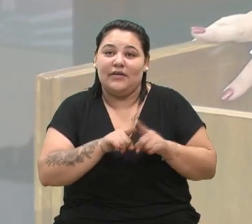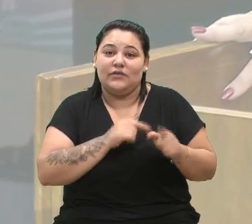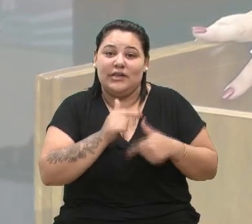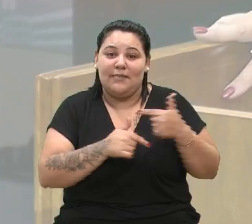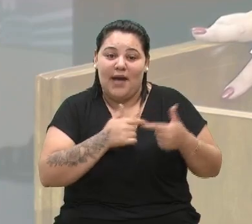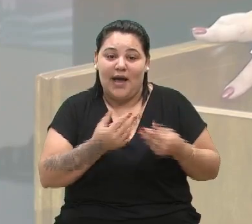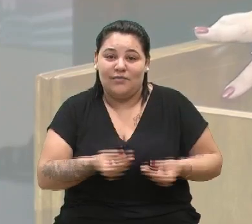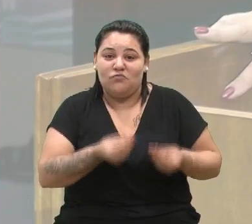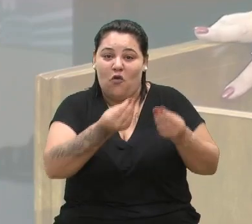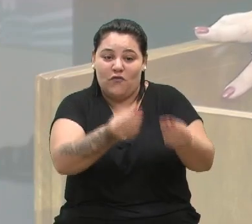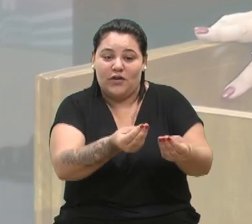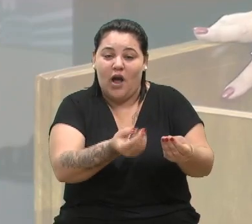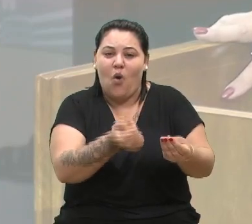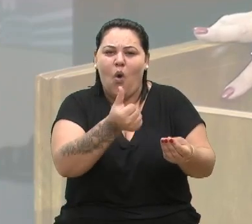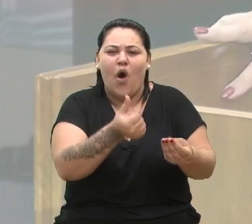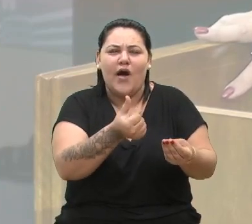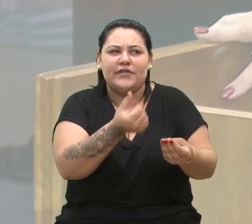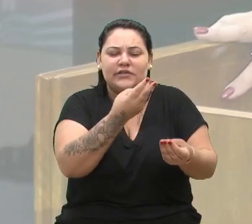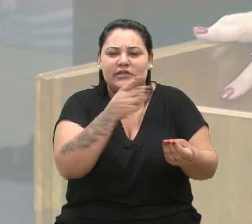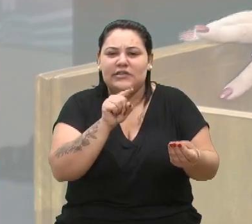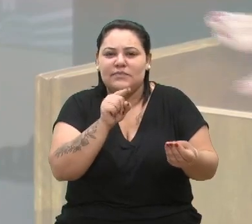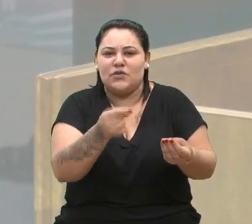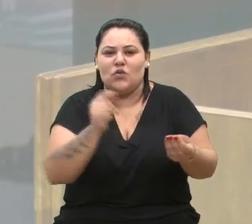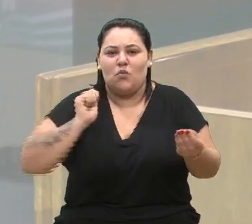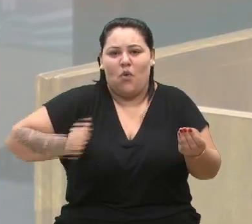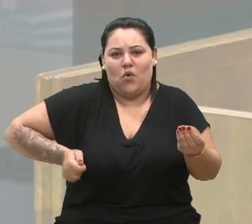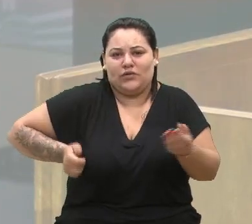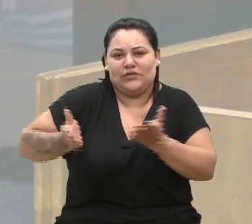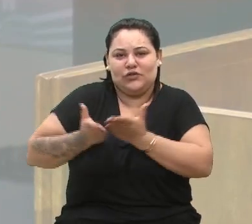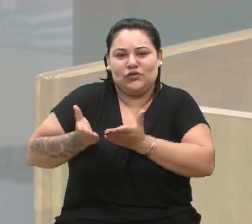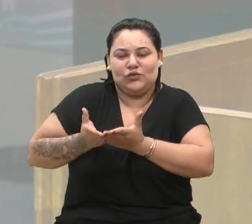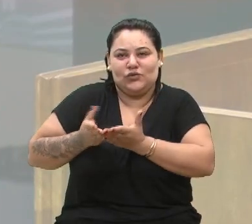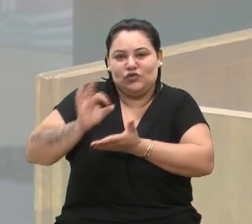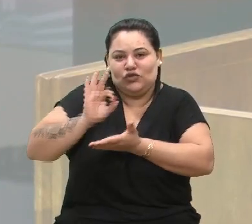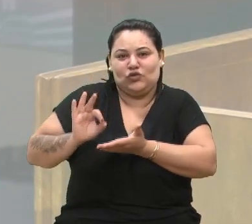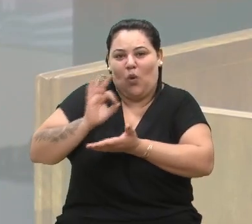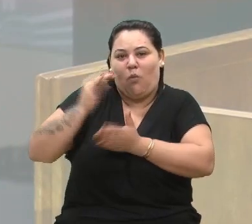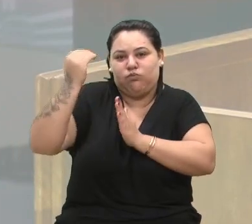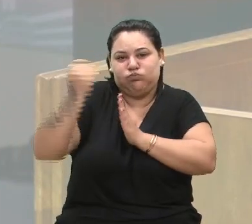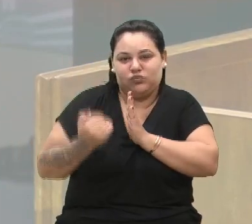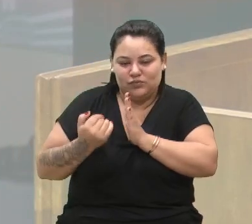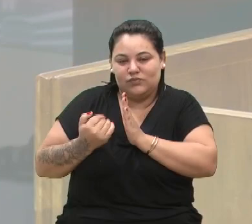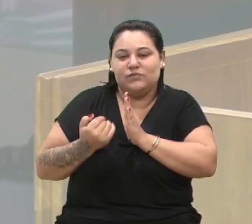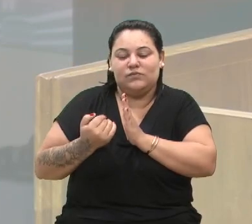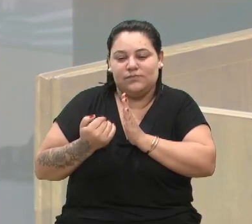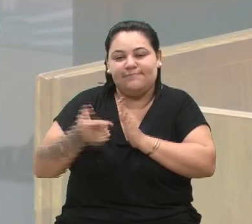ofertará quase 3 mil bolsas para pessoas conseguirem, né,